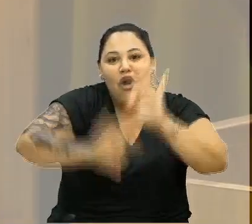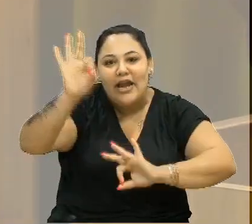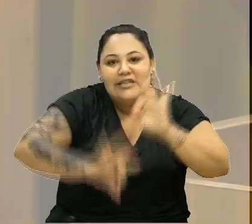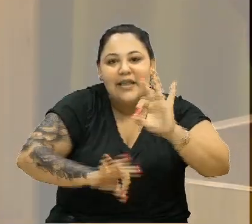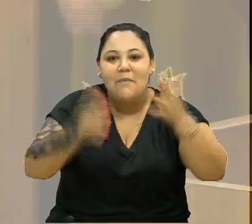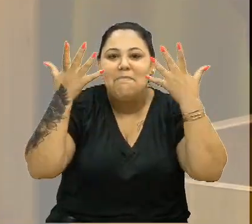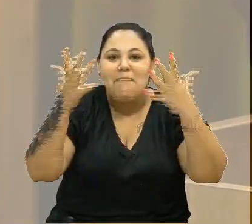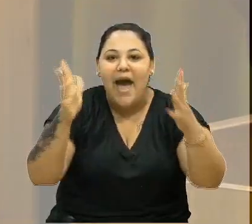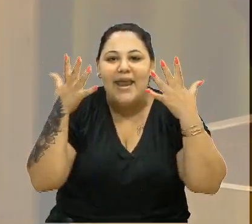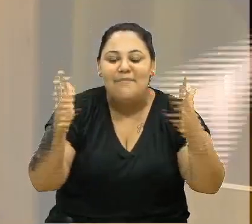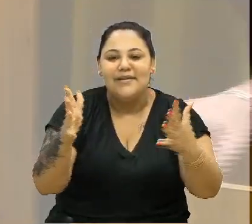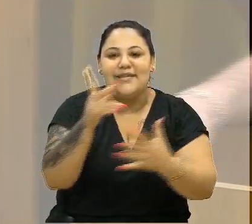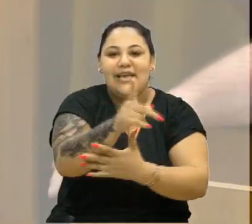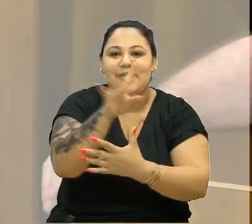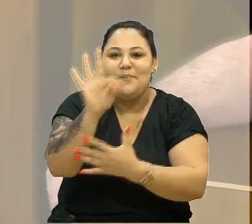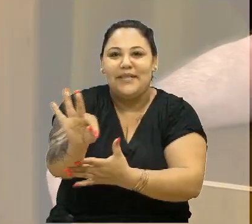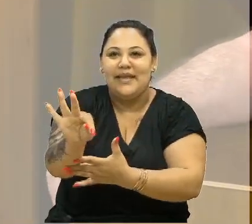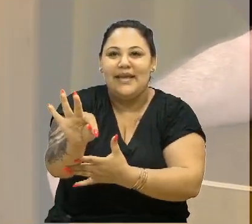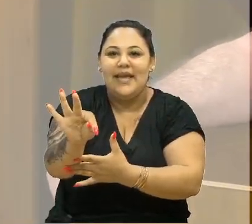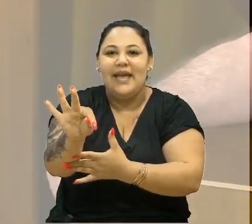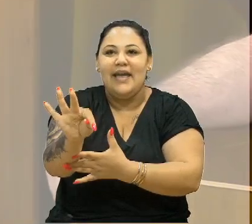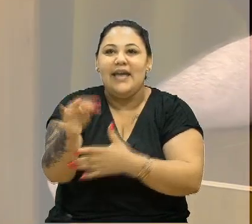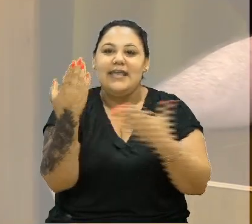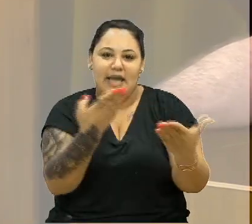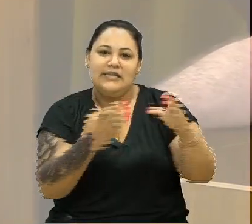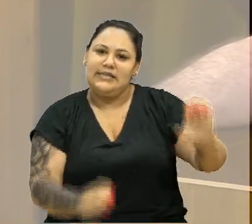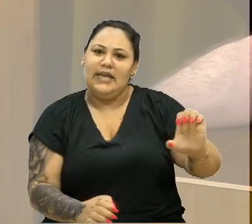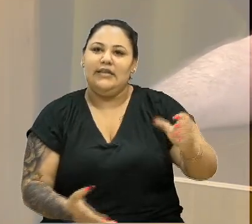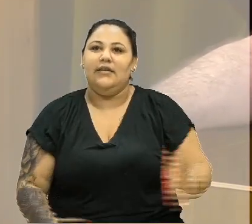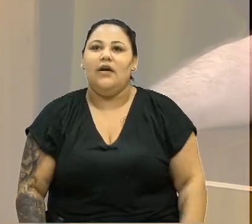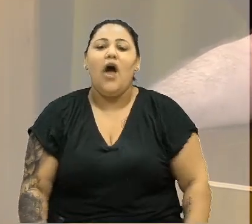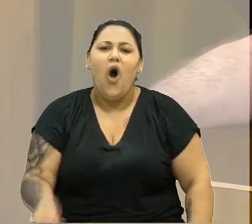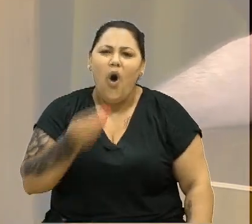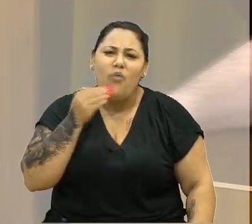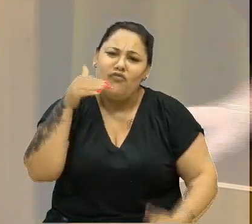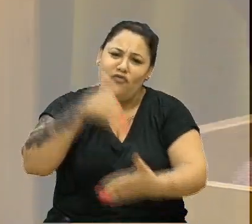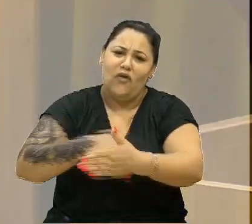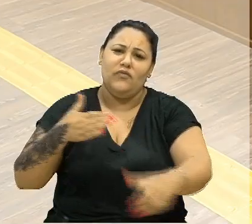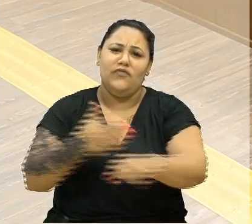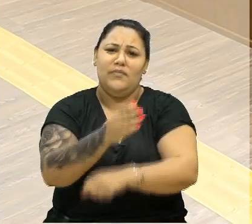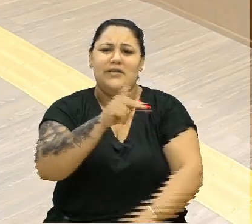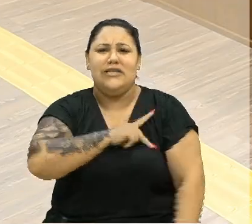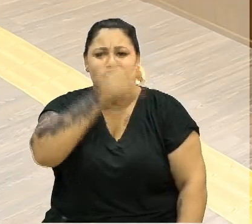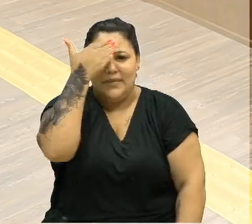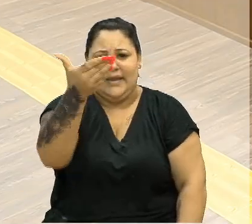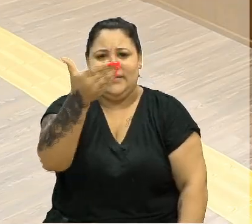Parabéns, esse é o PT, essa é a esquerda. Obviamente, voto favorável. Presidente, muito obrigado.